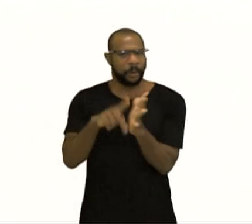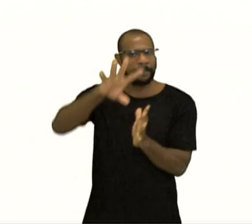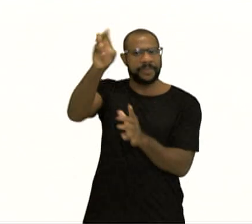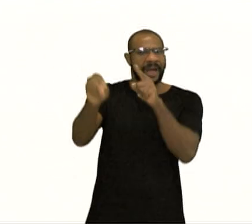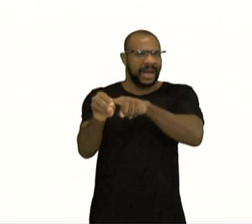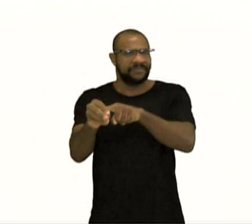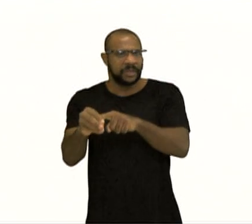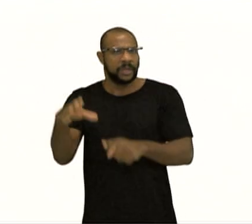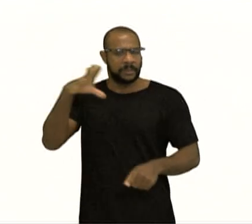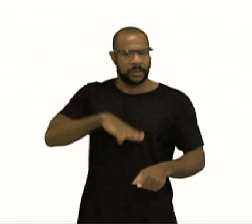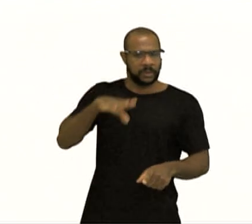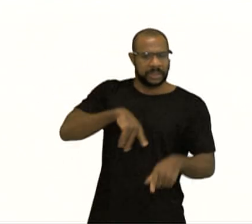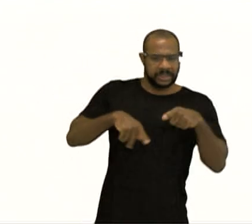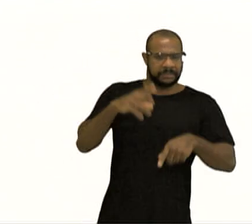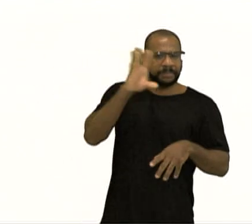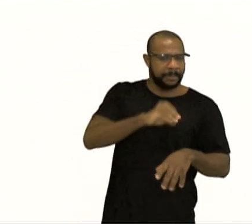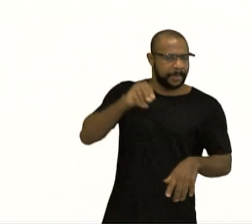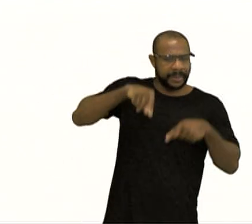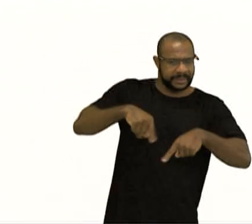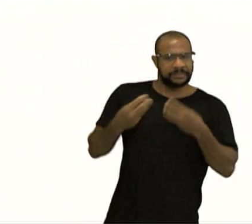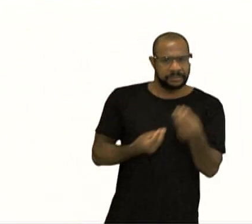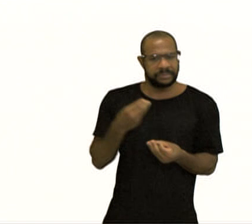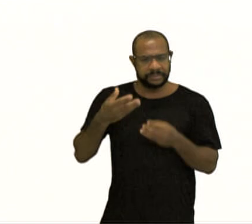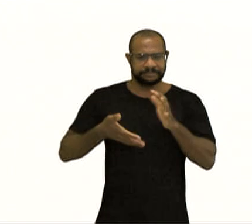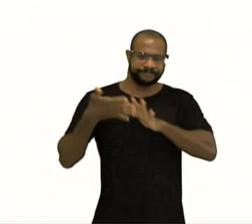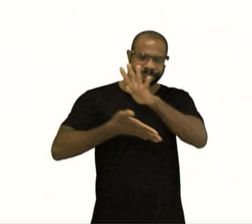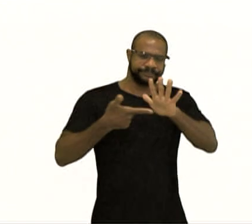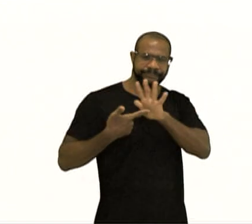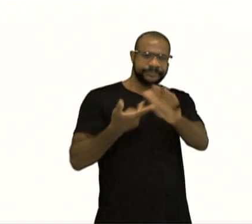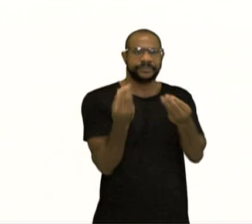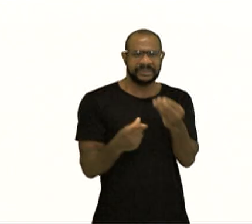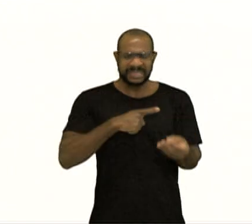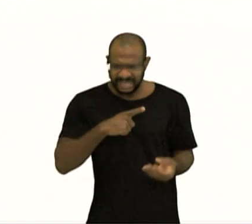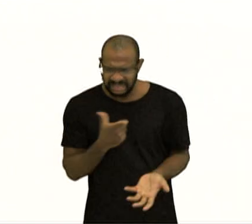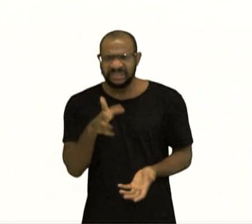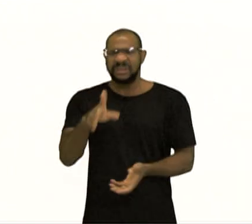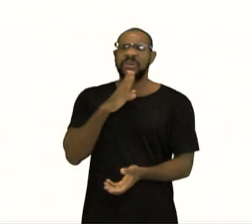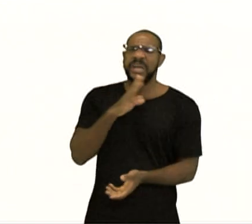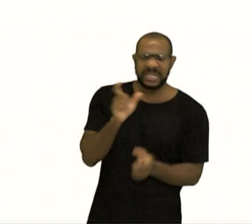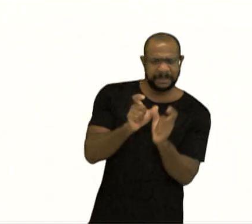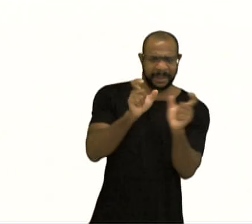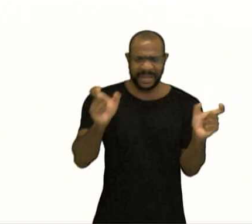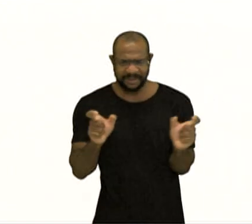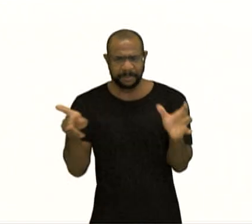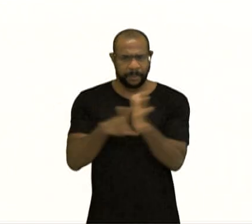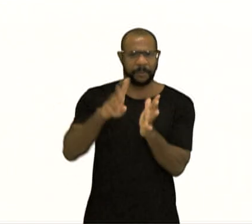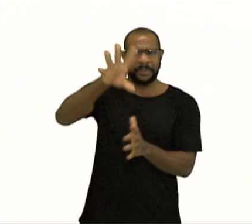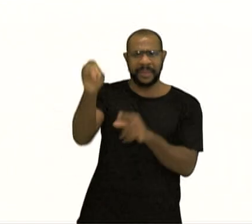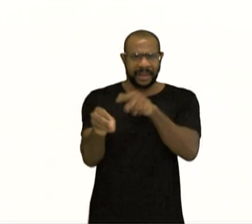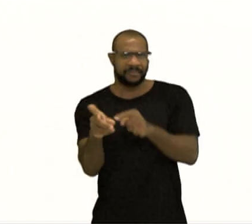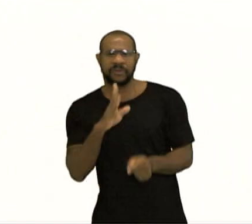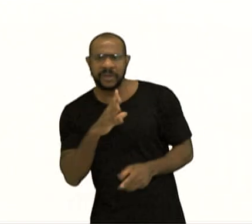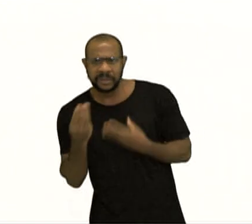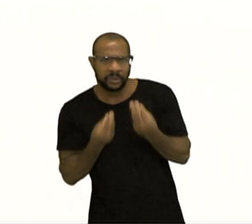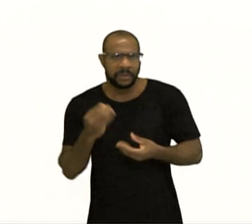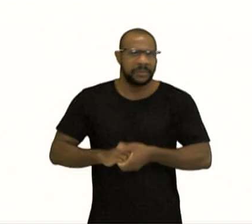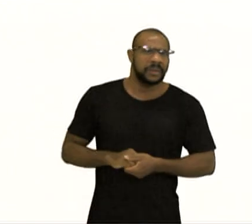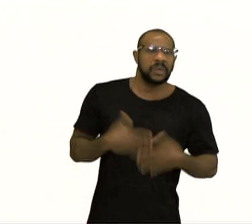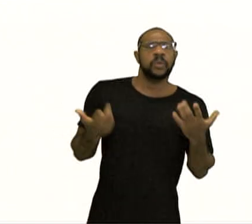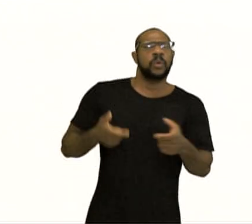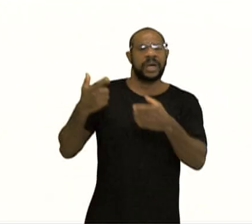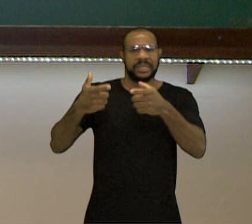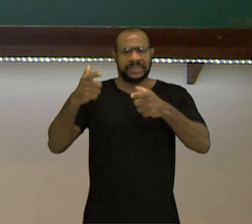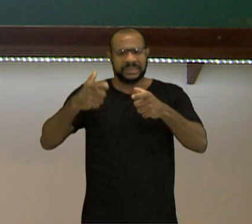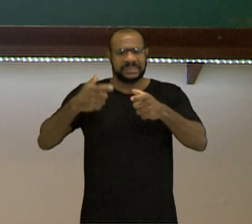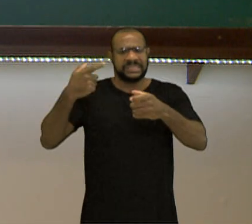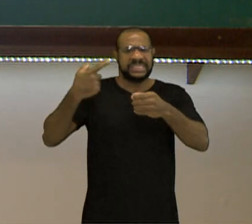no português falado do Brasil? Será que nós temos essas palavras? Você conhece alguma dessas palavras? Você sabe qual a cidade